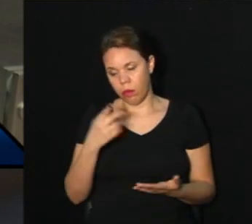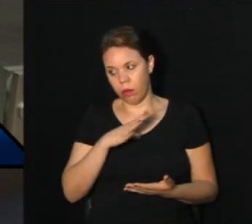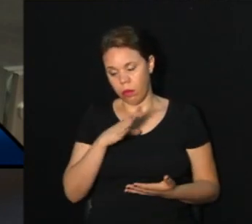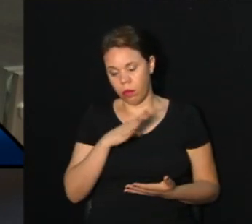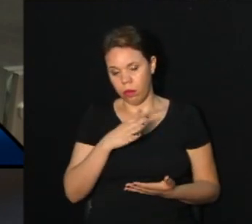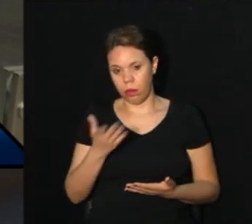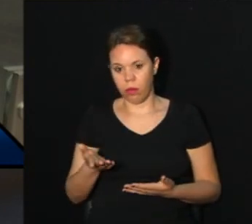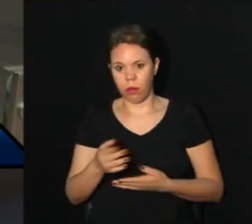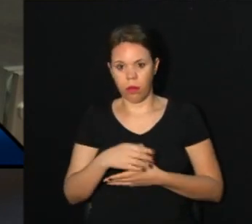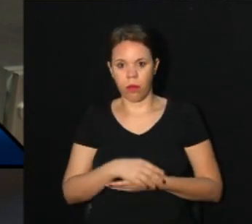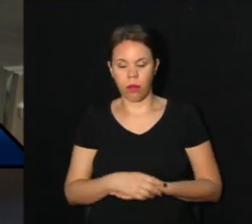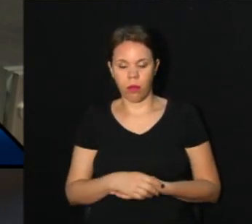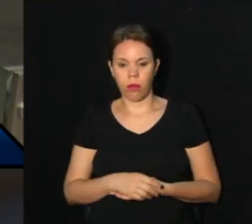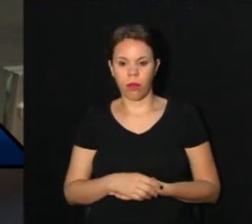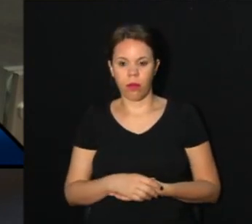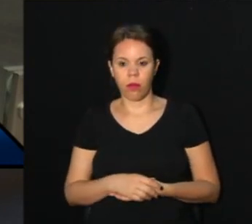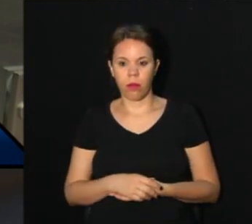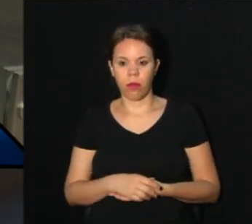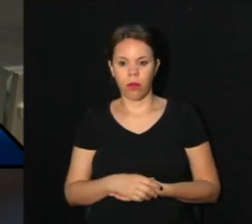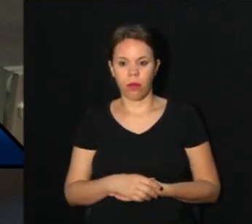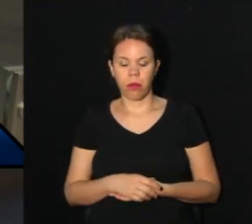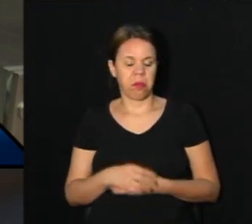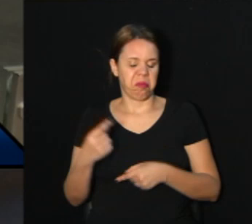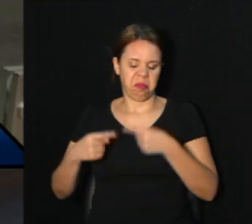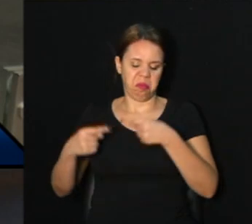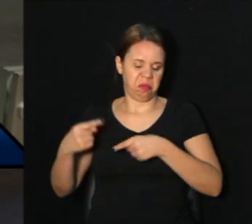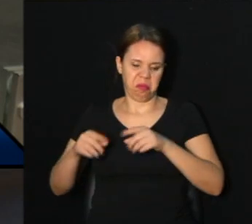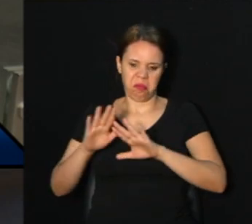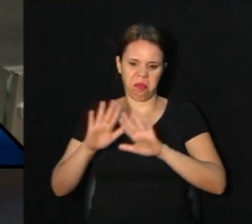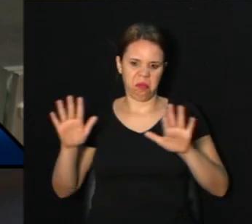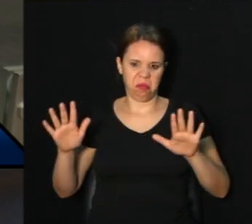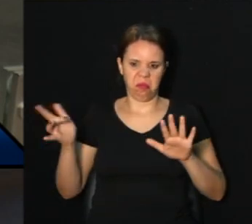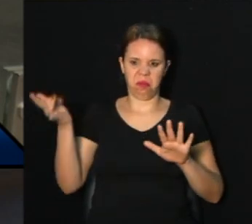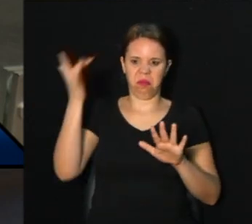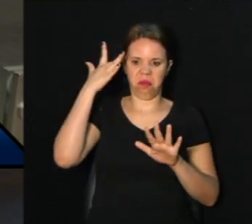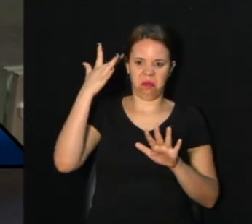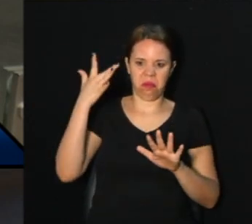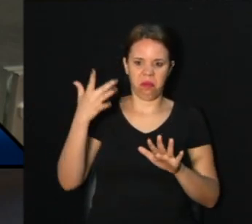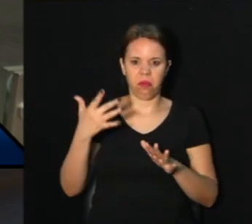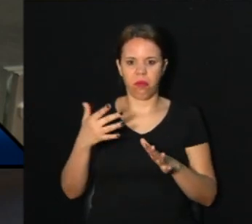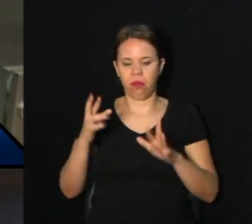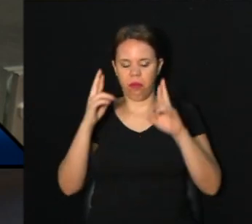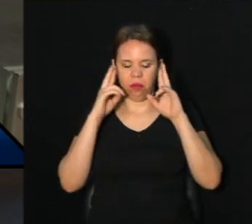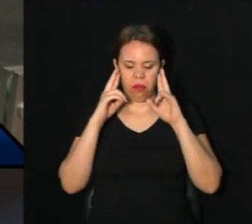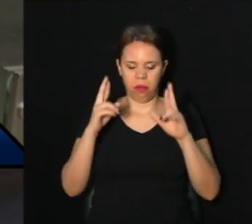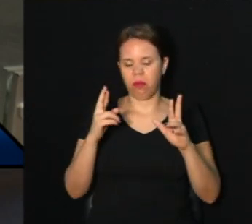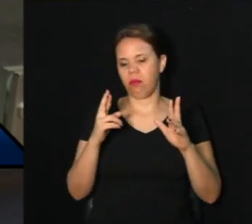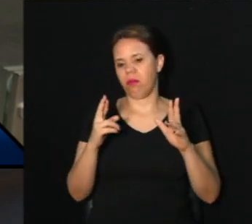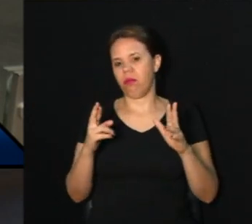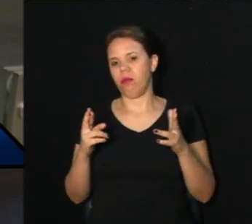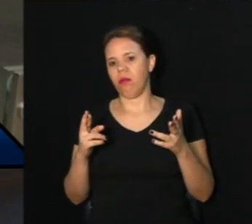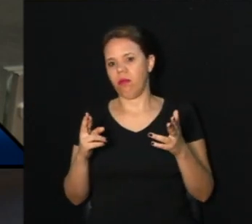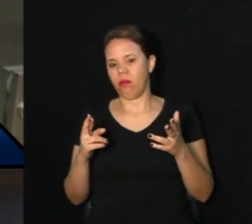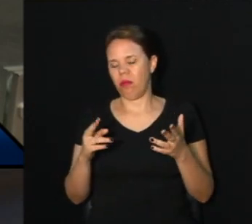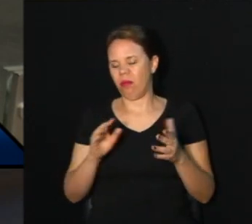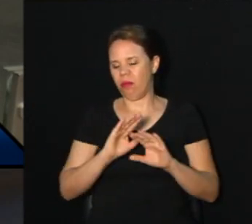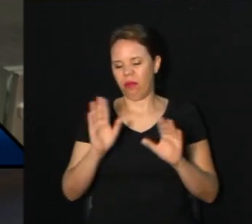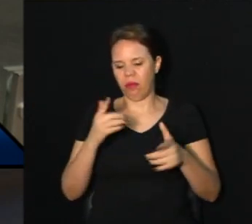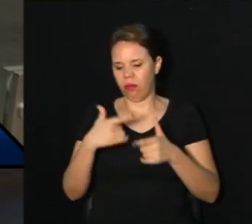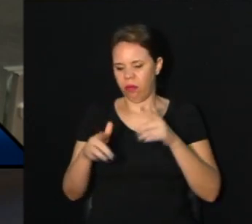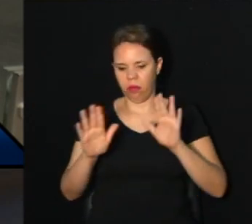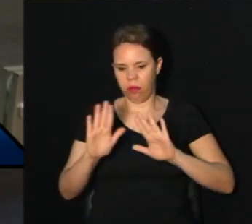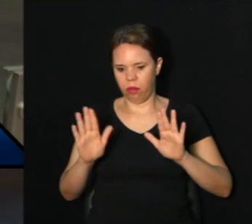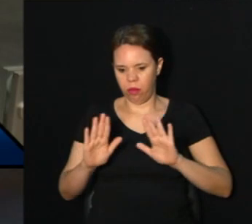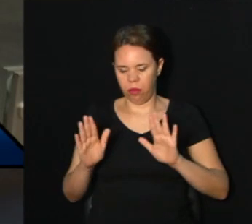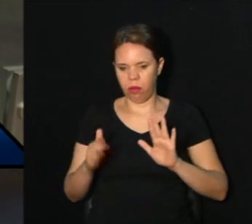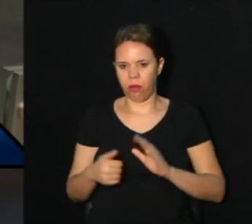cidade. Eu não vou discutir moralidade, eu não vou discutir imoralidade, eu